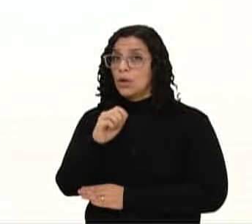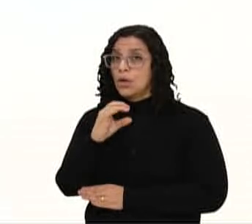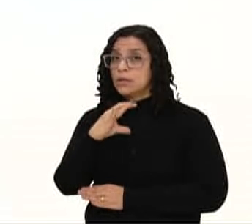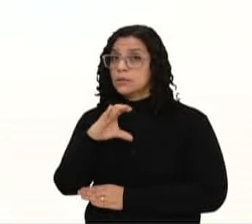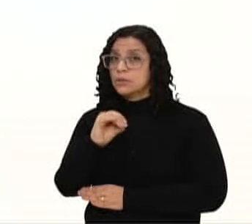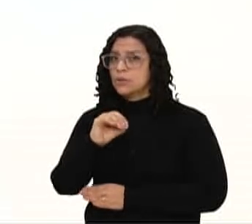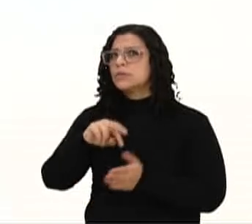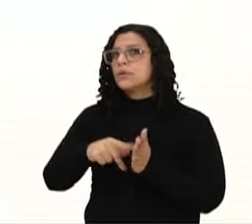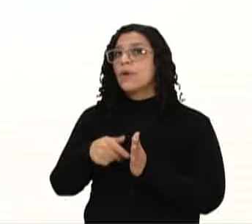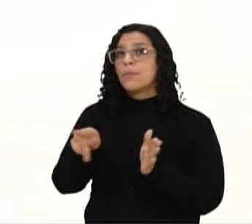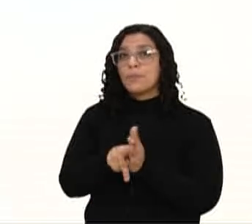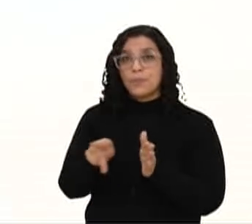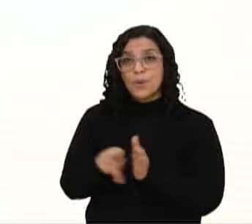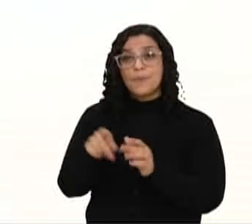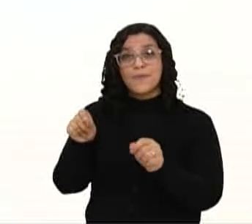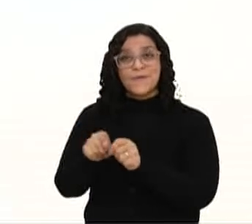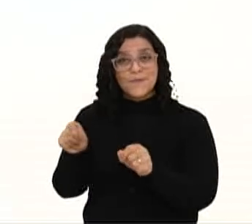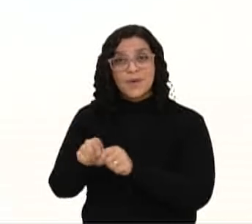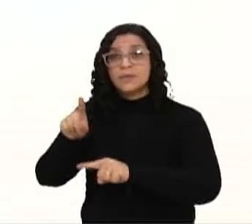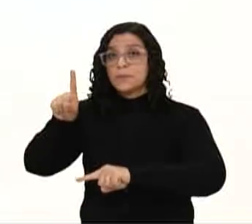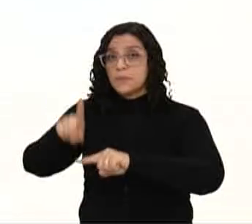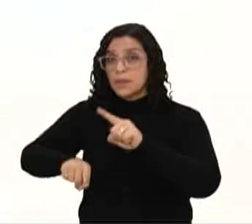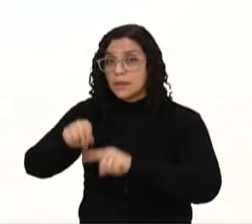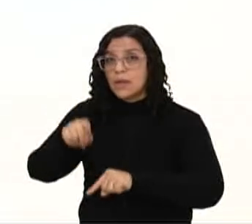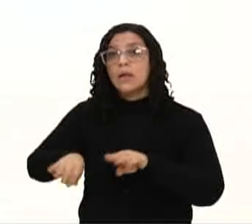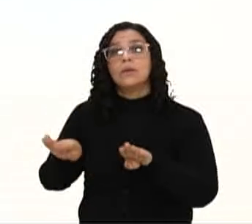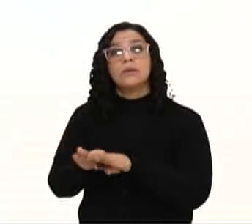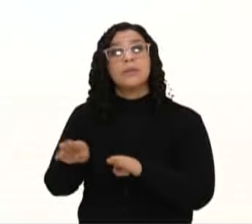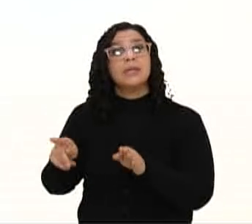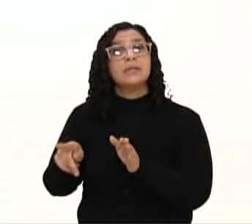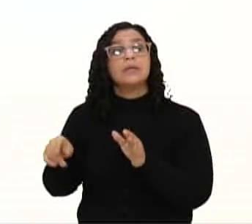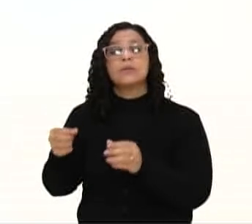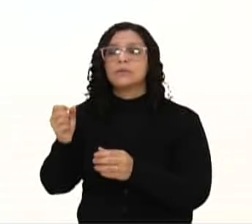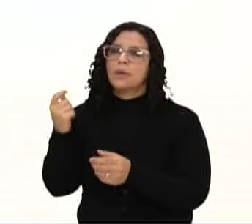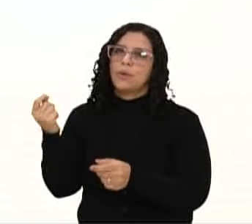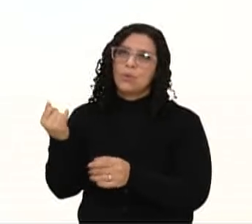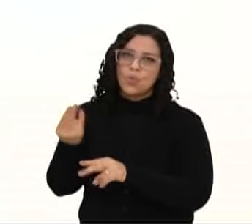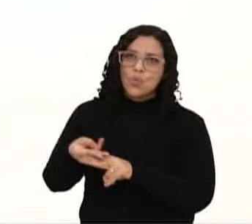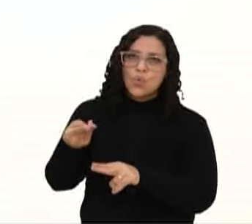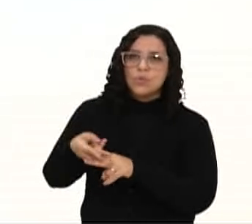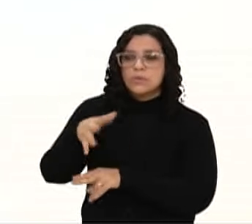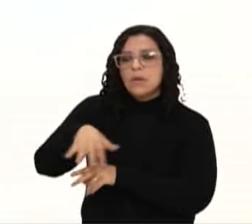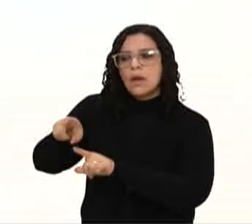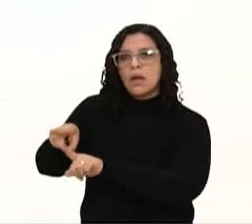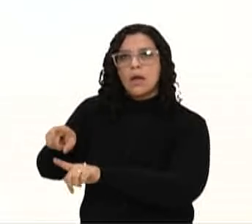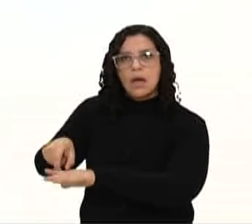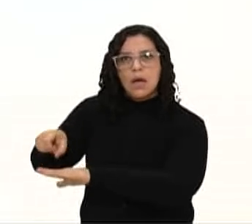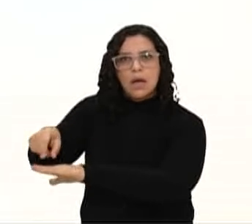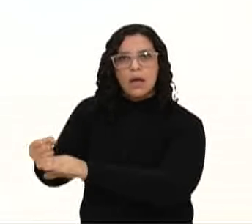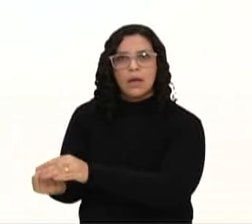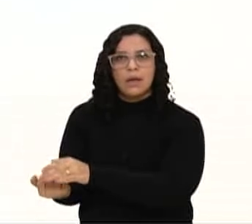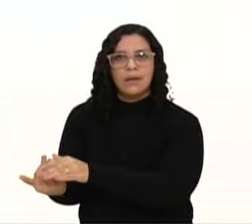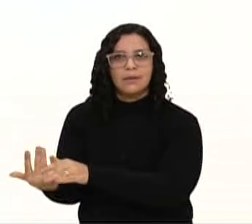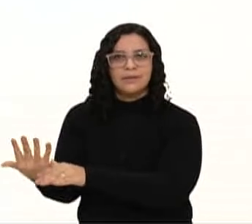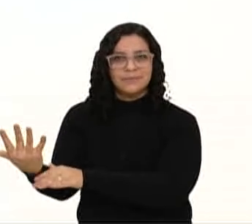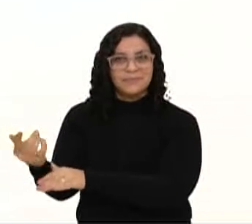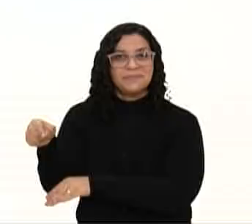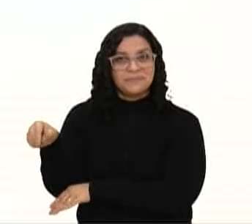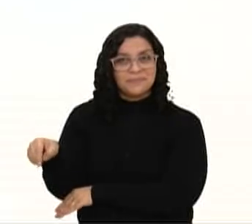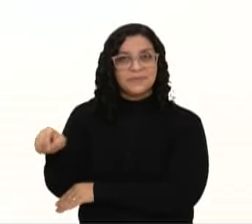que realiza a manufatura de produtos ou subprodutos oriundos da agricultura. Então o que é